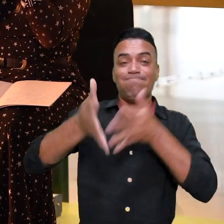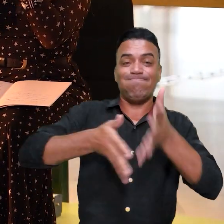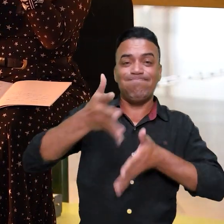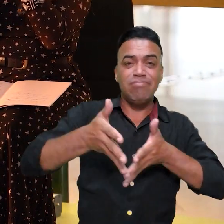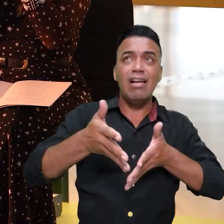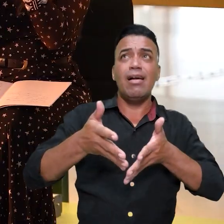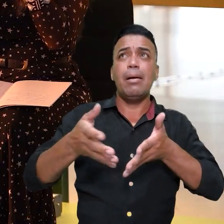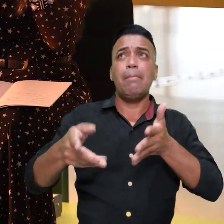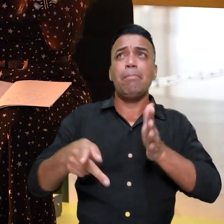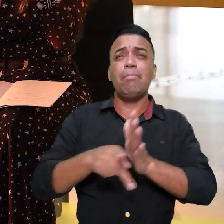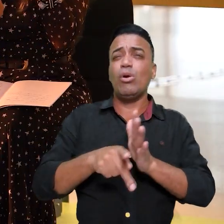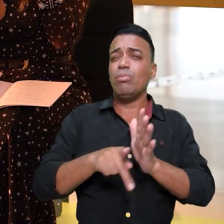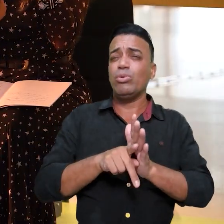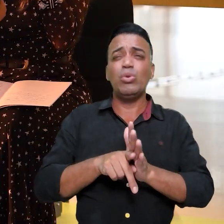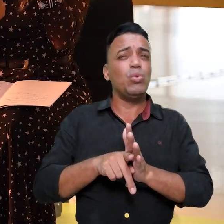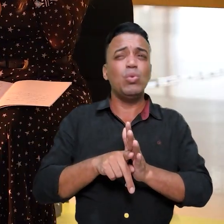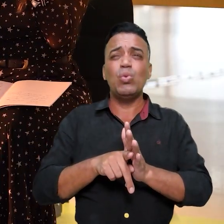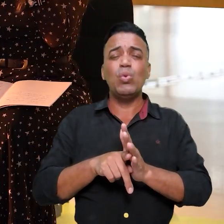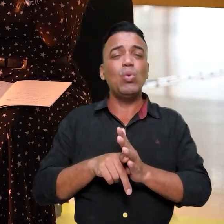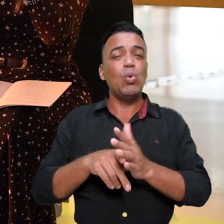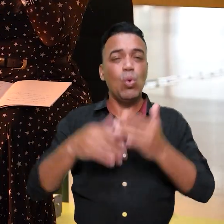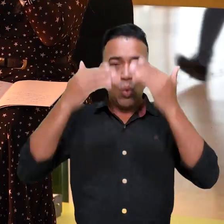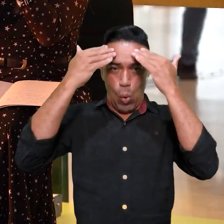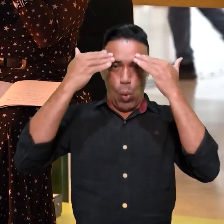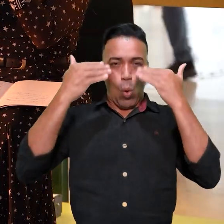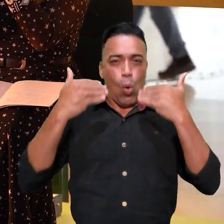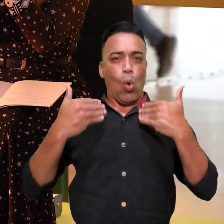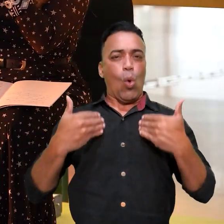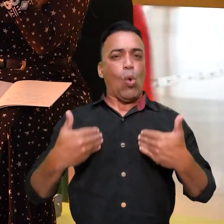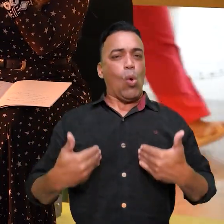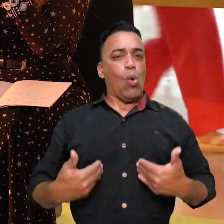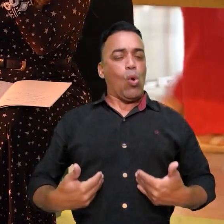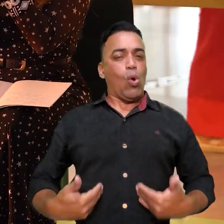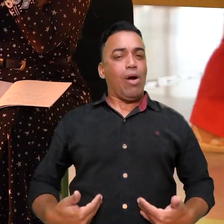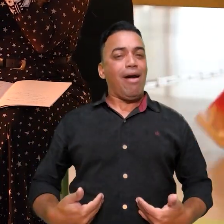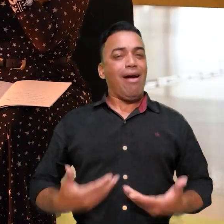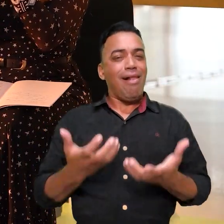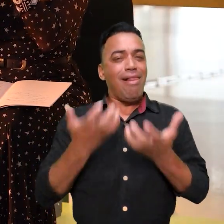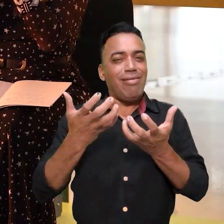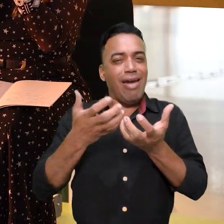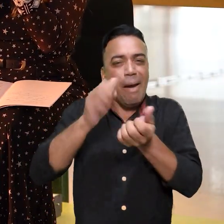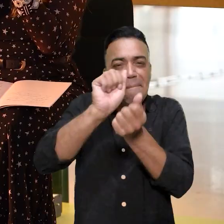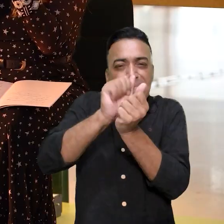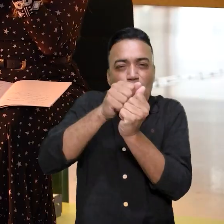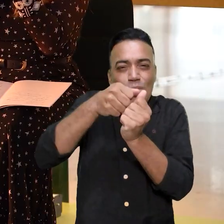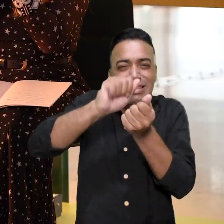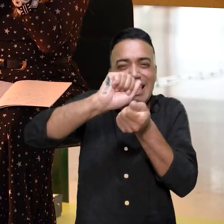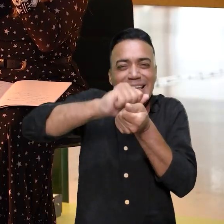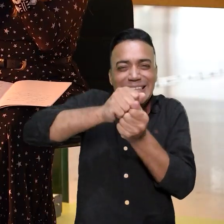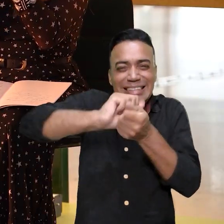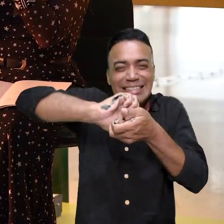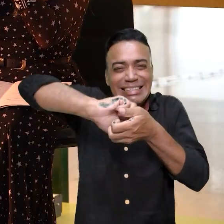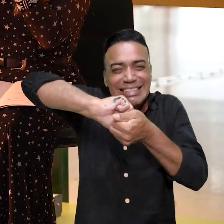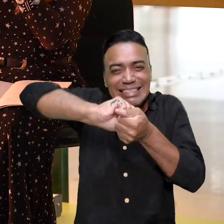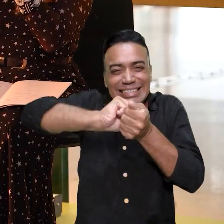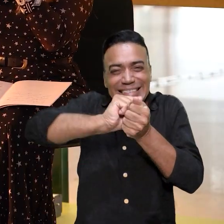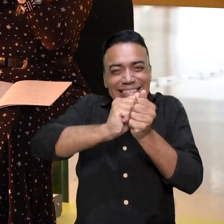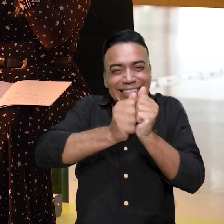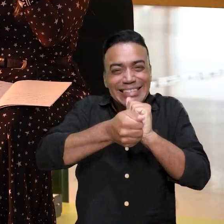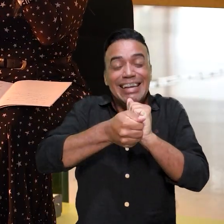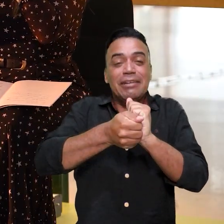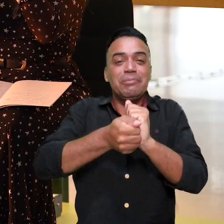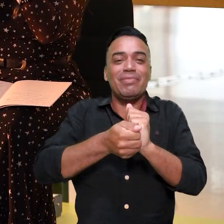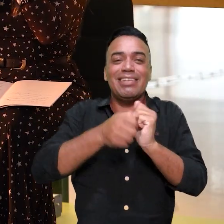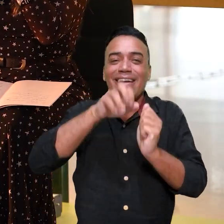uma coisa muito corpórea, né? Ela quer morder, ela quer rasgar com o dente. Tudo que é